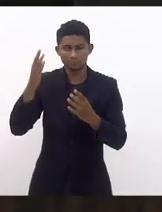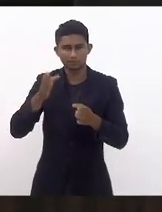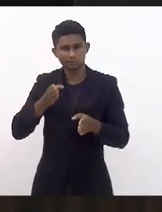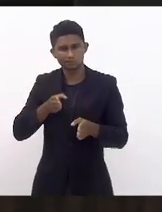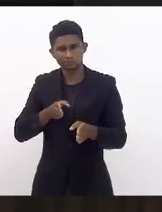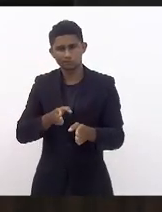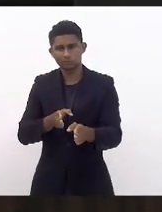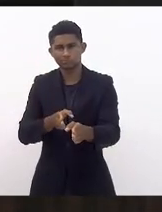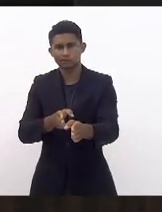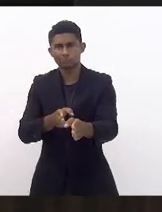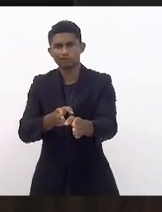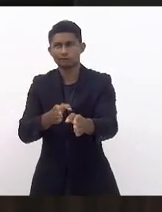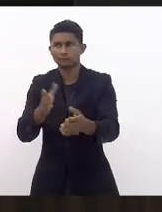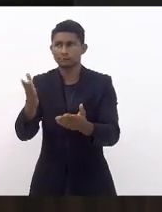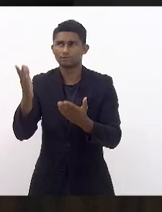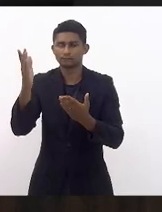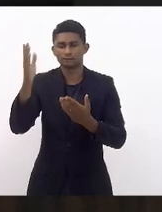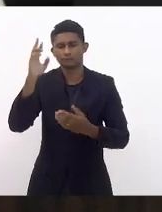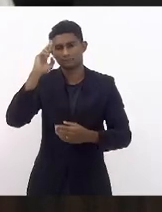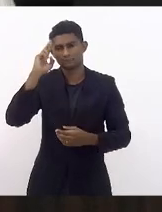guias, Senhor,